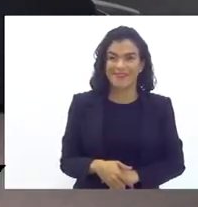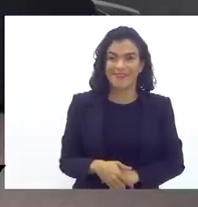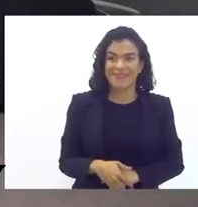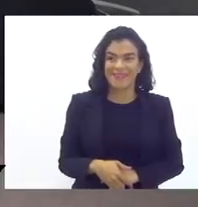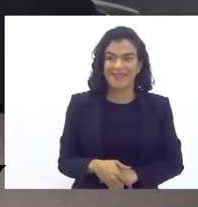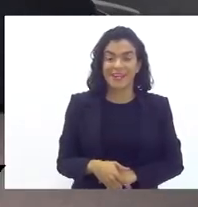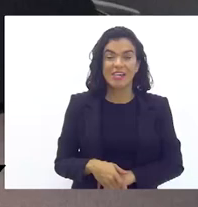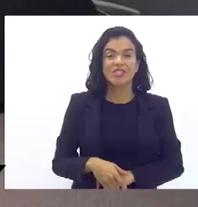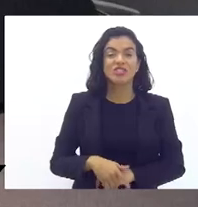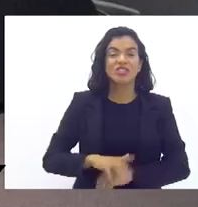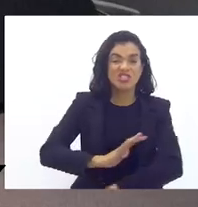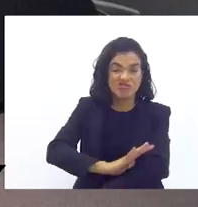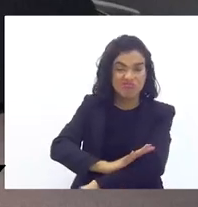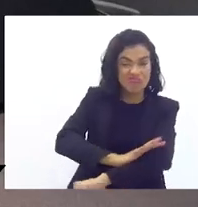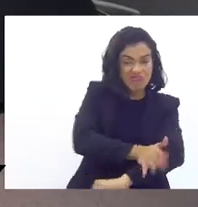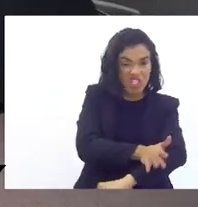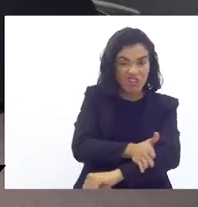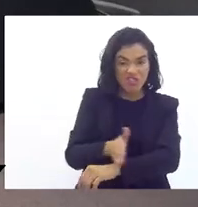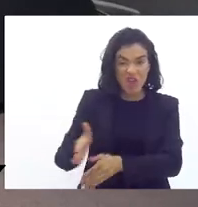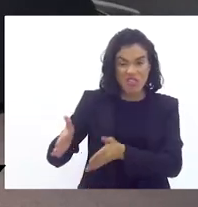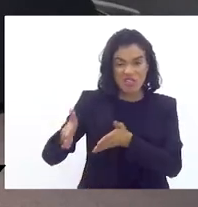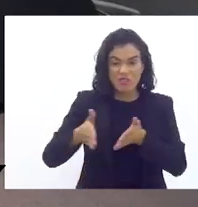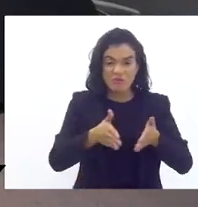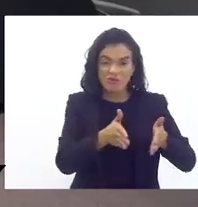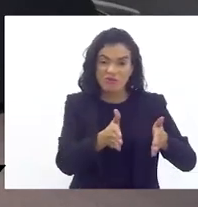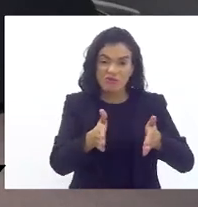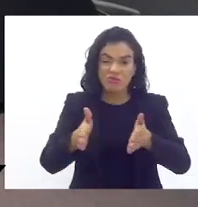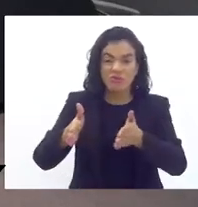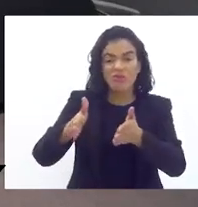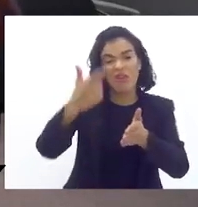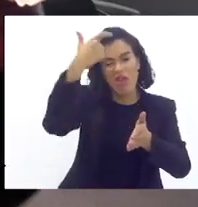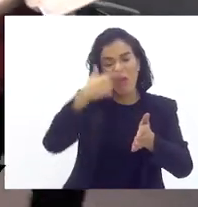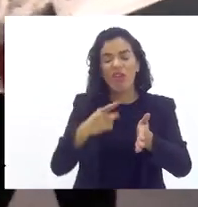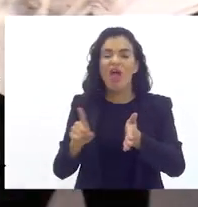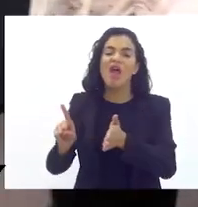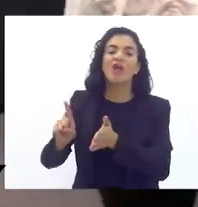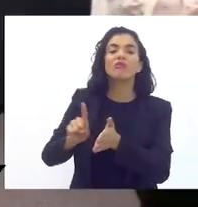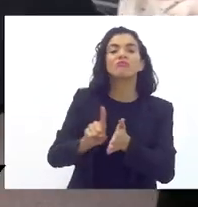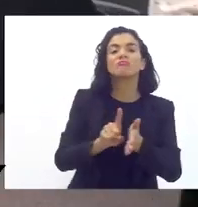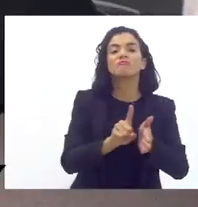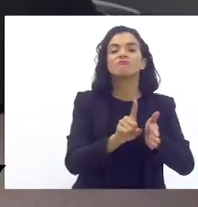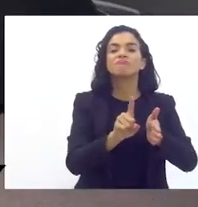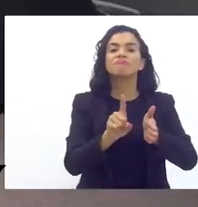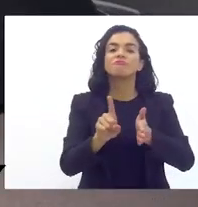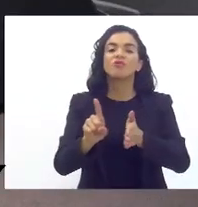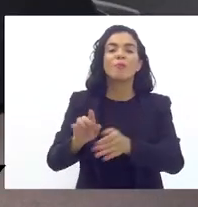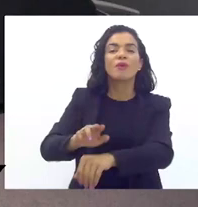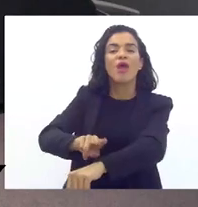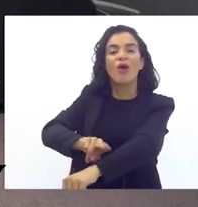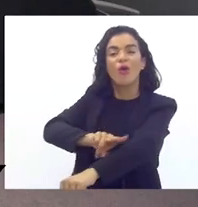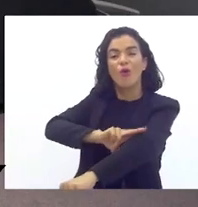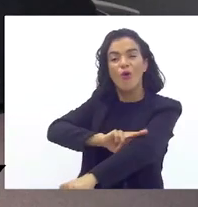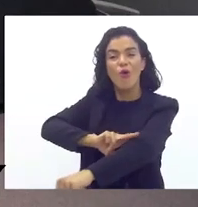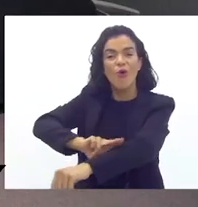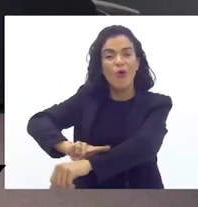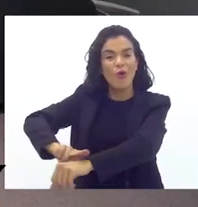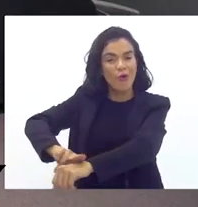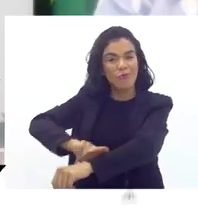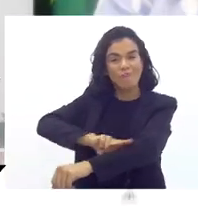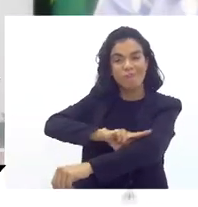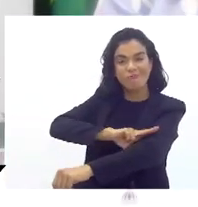tire o seu racismo do caminho que eu quero passar com a minha cor